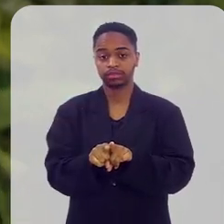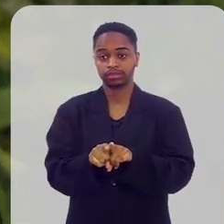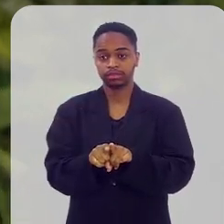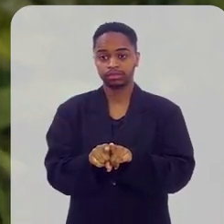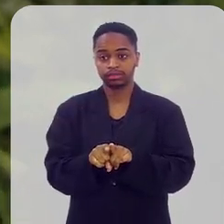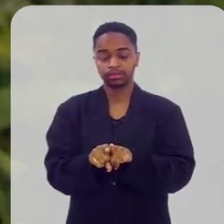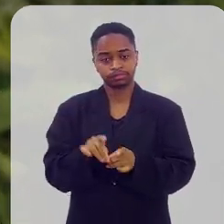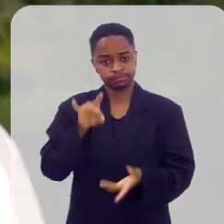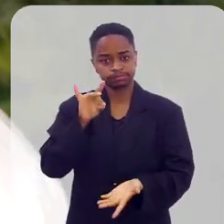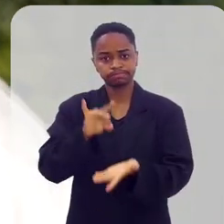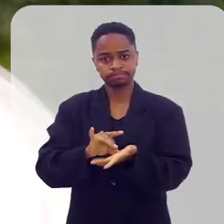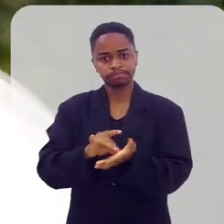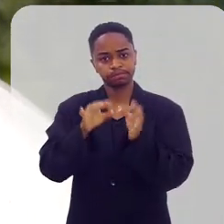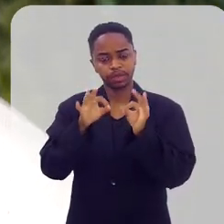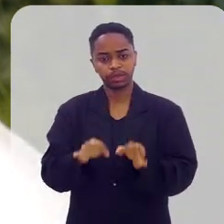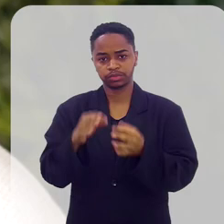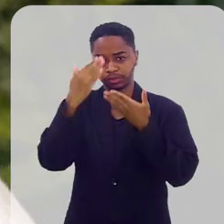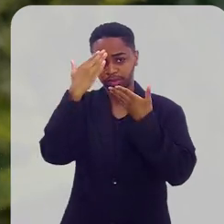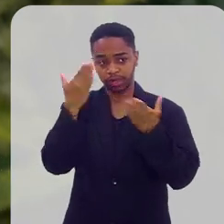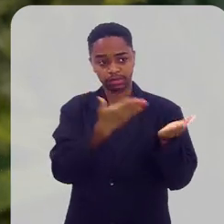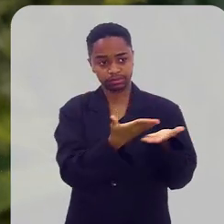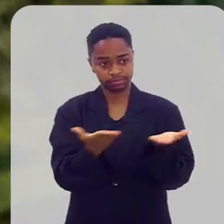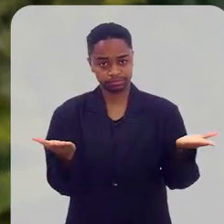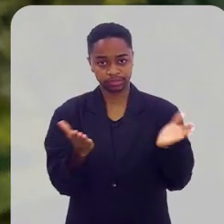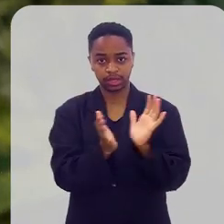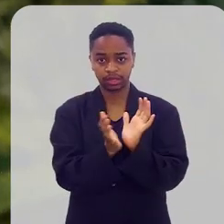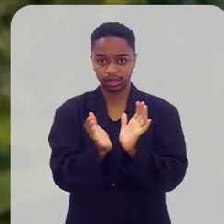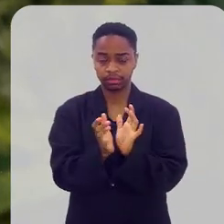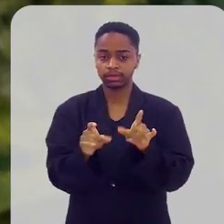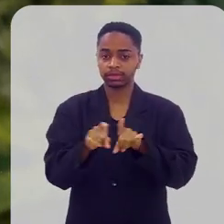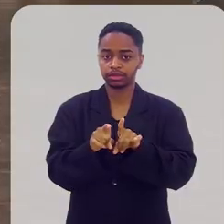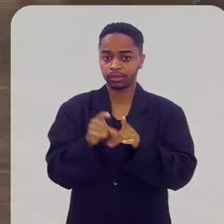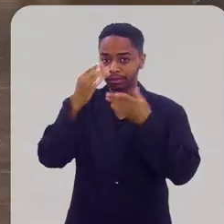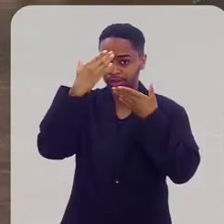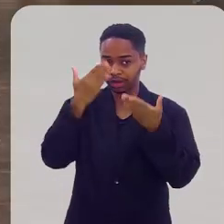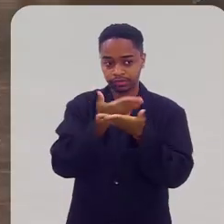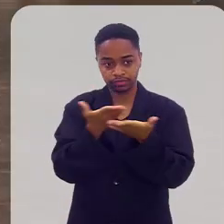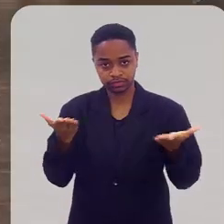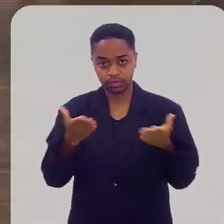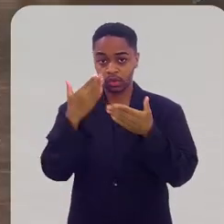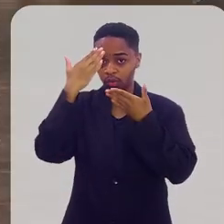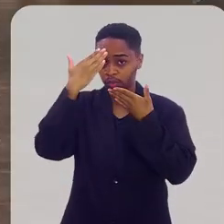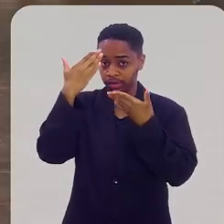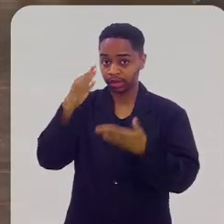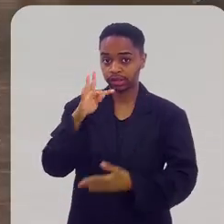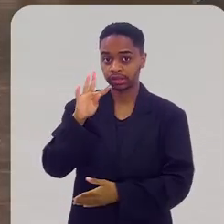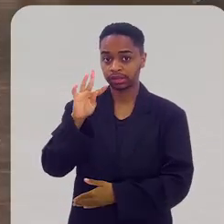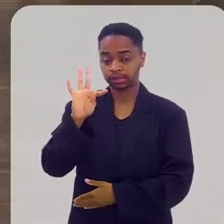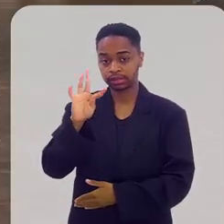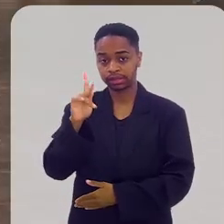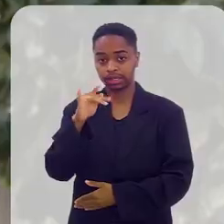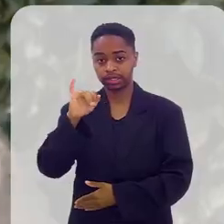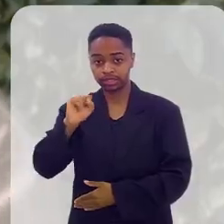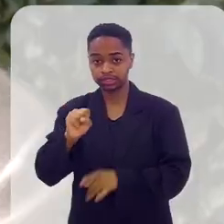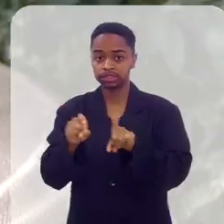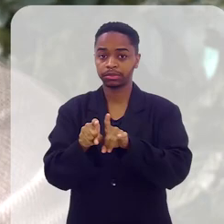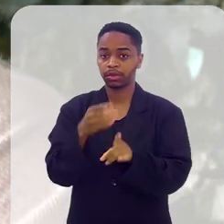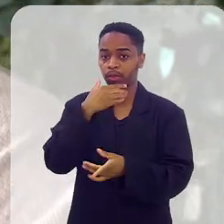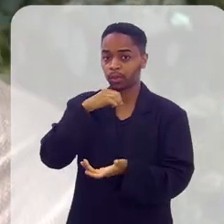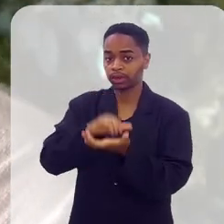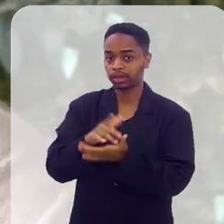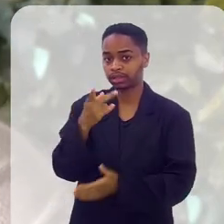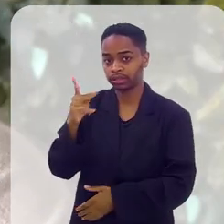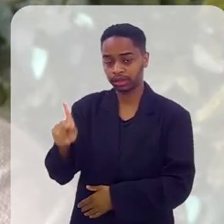isso. E é de verdade verdadeira. Obrigado a toda a equipe. Obrigado por todos vocês. Obrigado a Thaís, obrigado ao maridão da